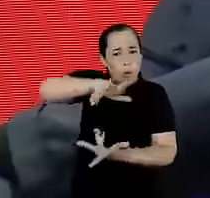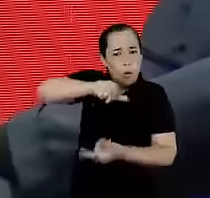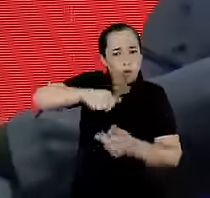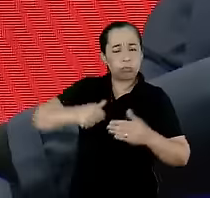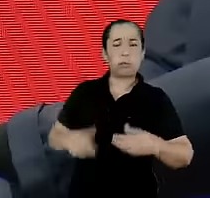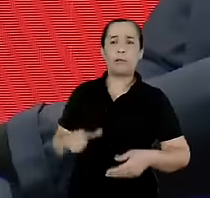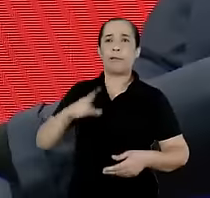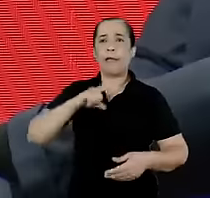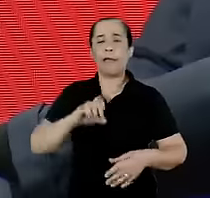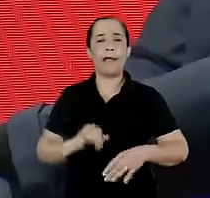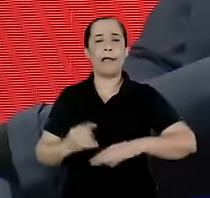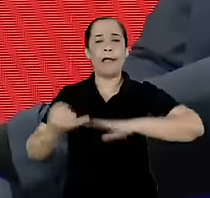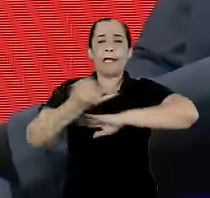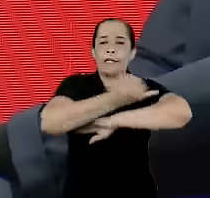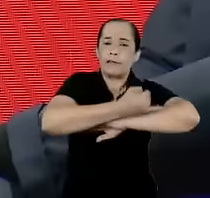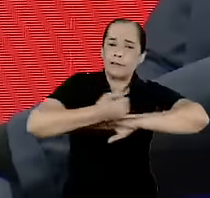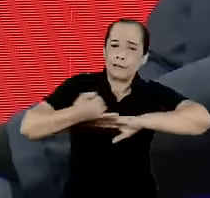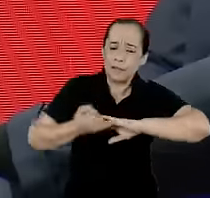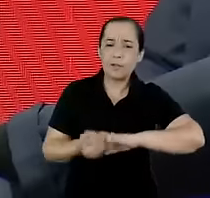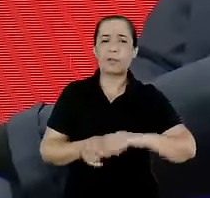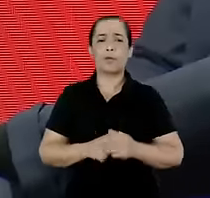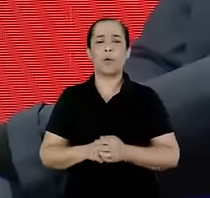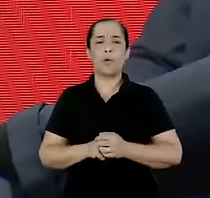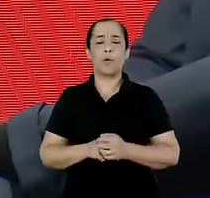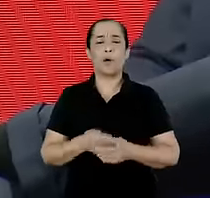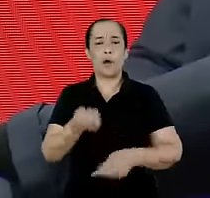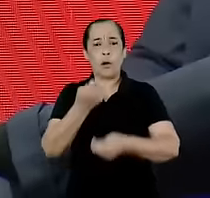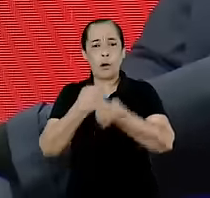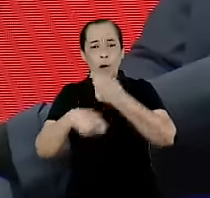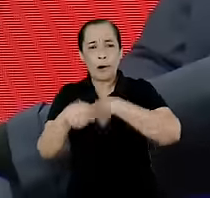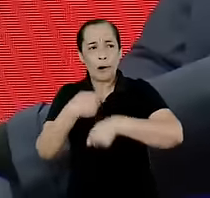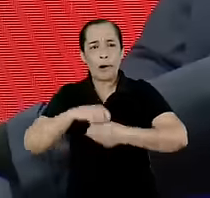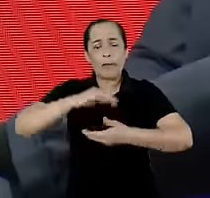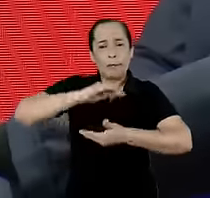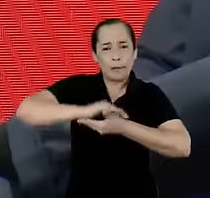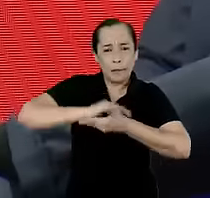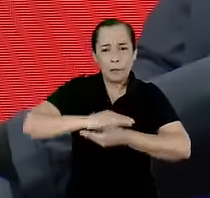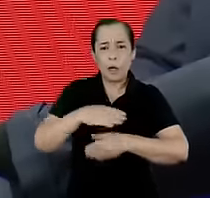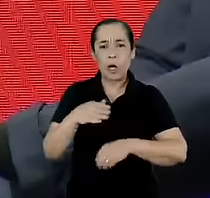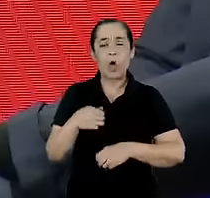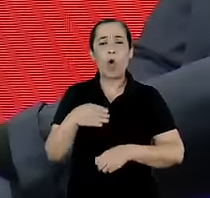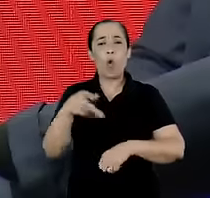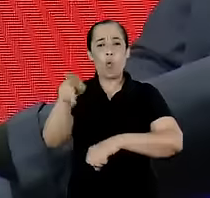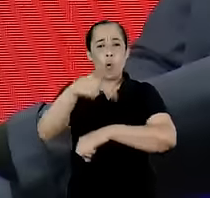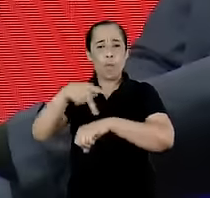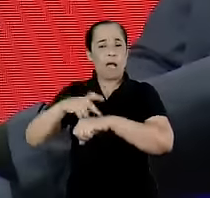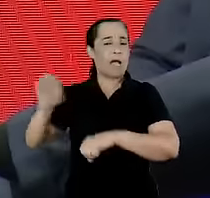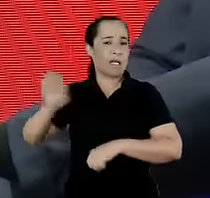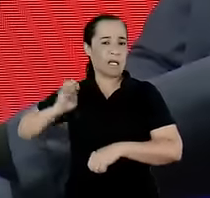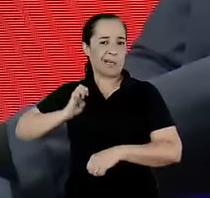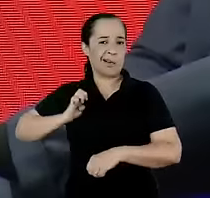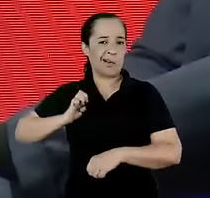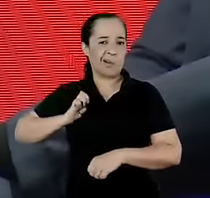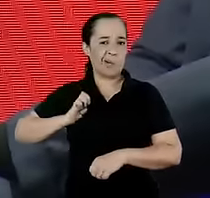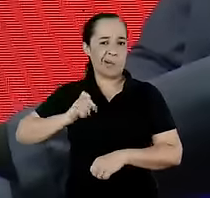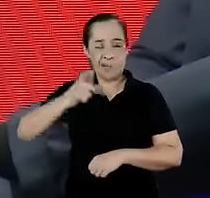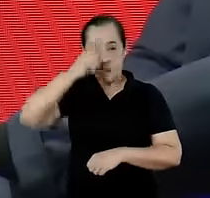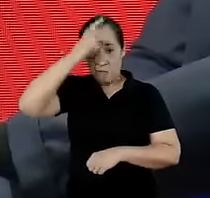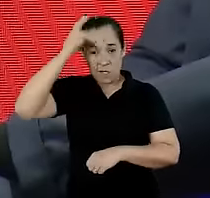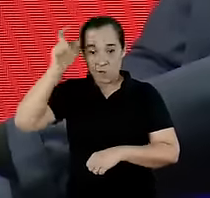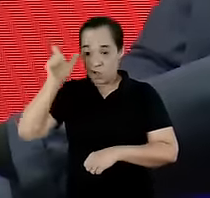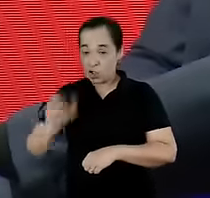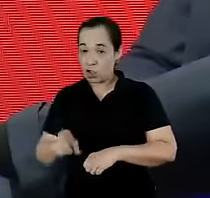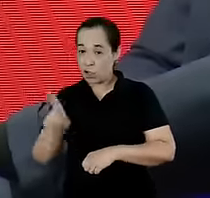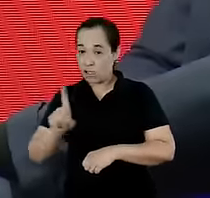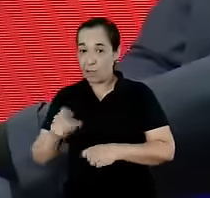financiamento de longo prazo do Mercado de Capitais nos países desenvolvidos não tá nas pessoas físicas tá nos investidores suais